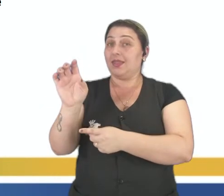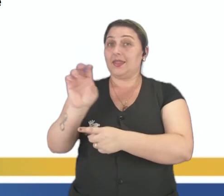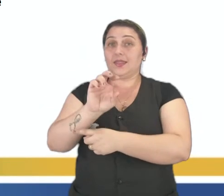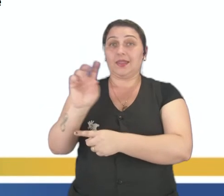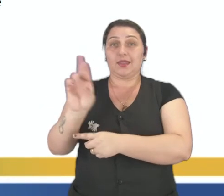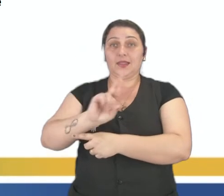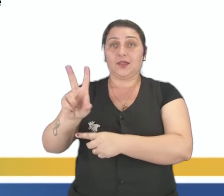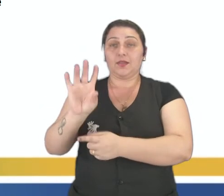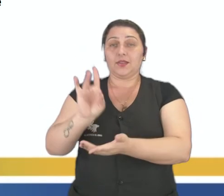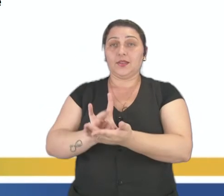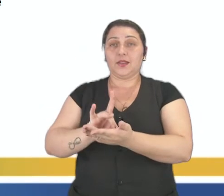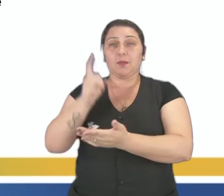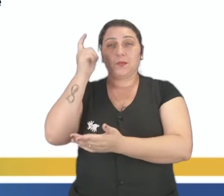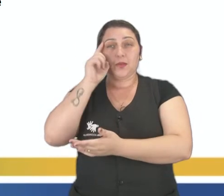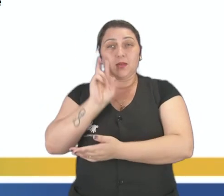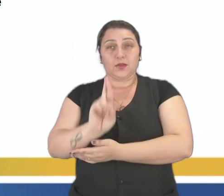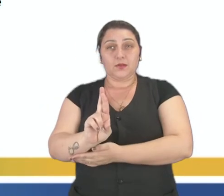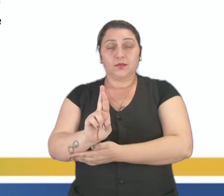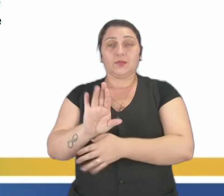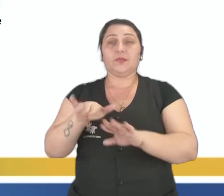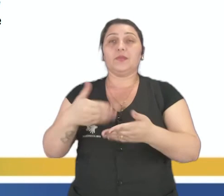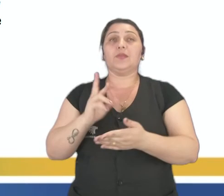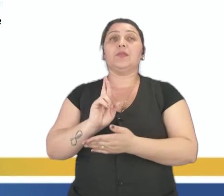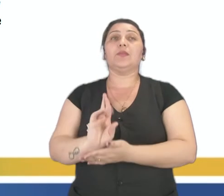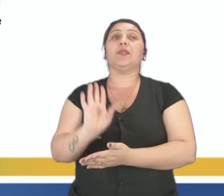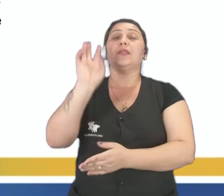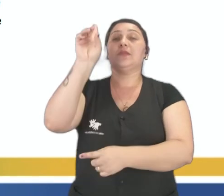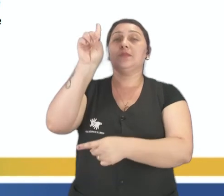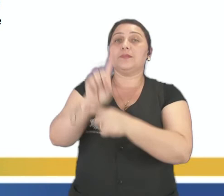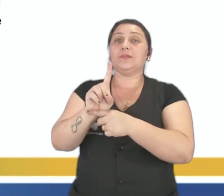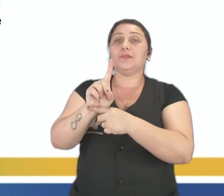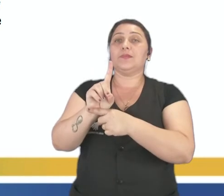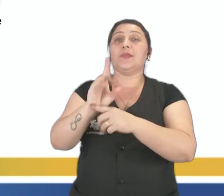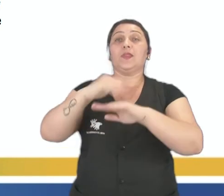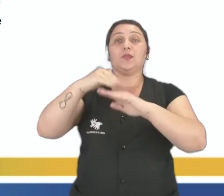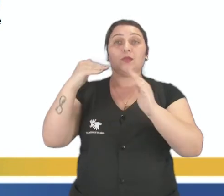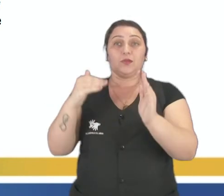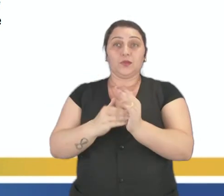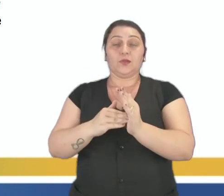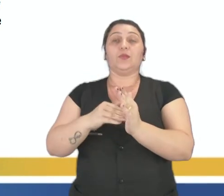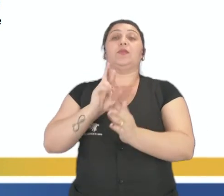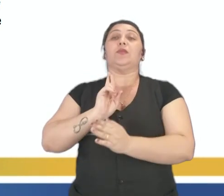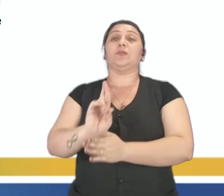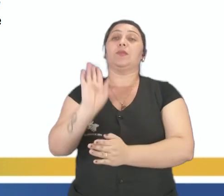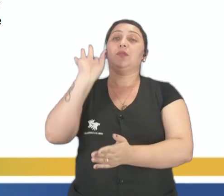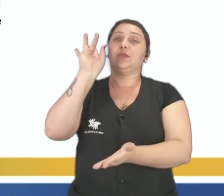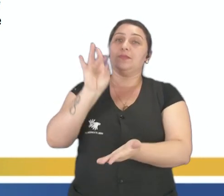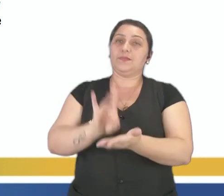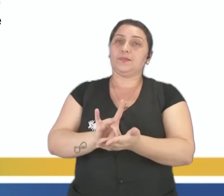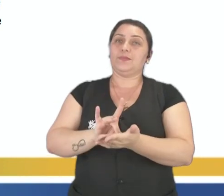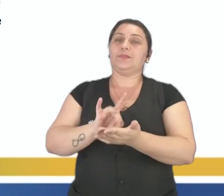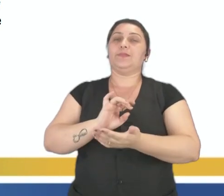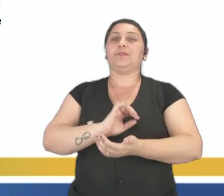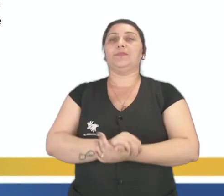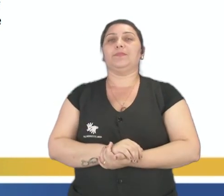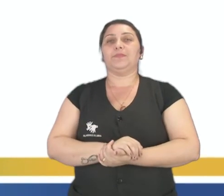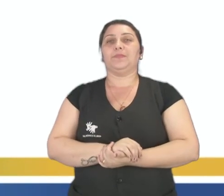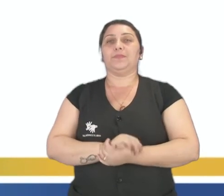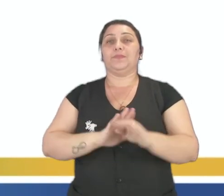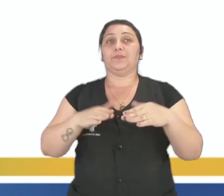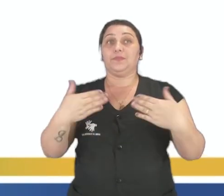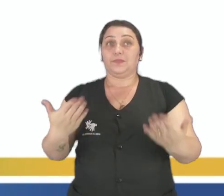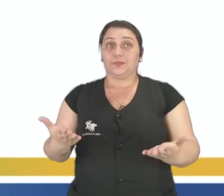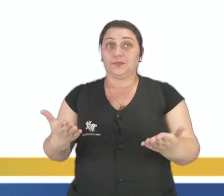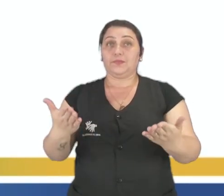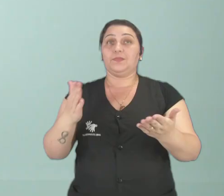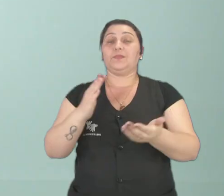verdadeira. Pensou, respondeu, a resposta certa é todas as alternativas são verdadeiras. Então, com